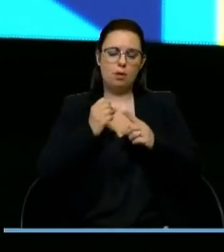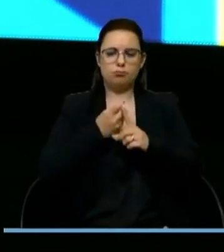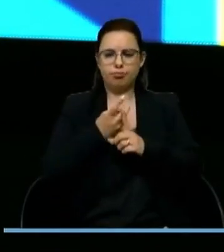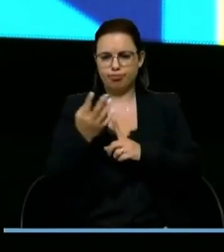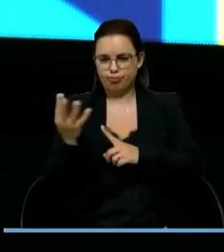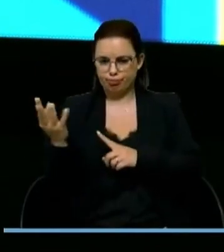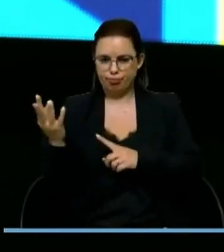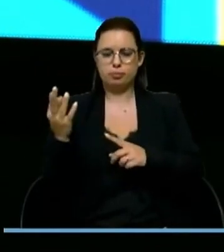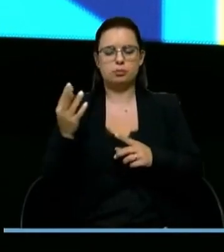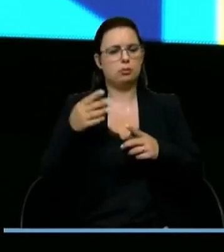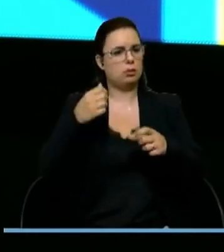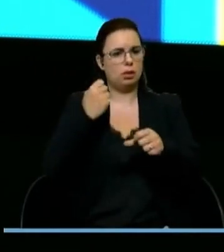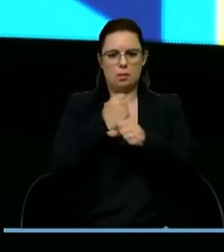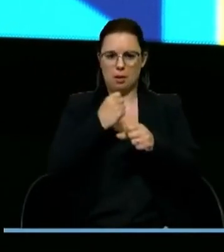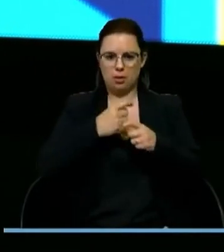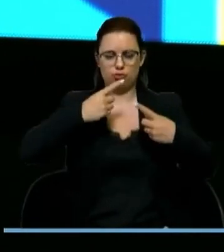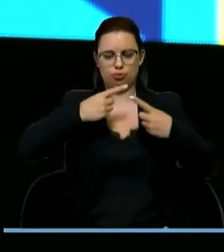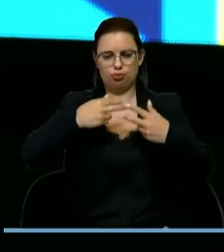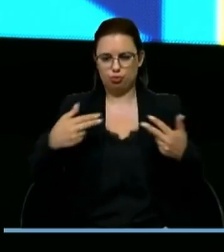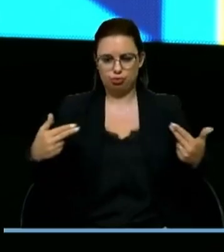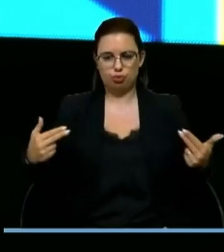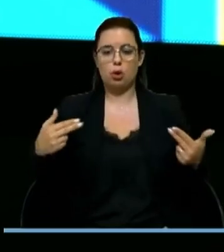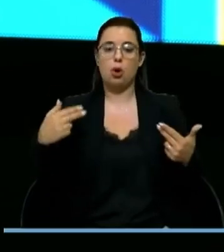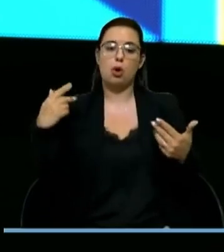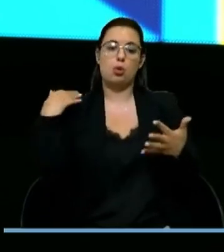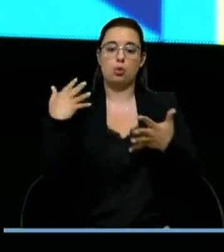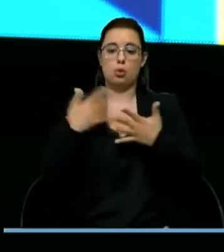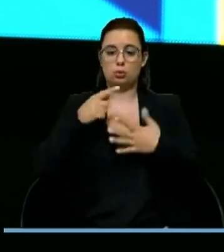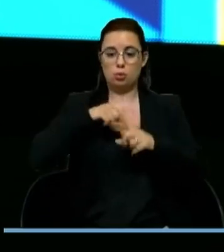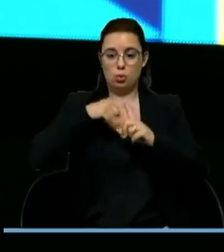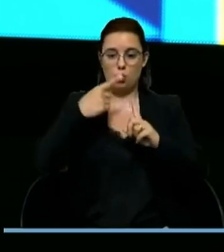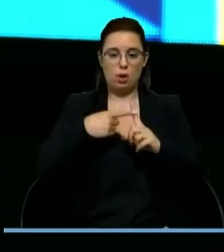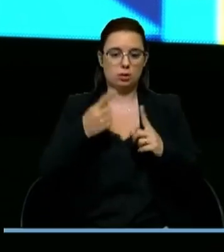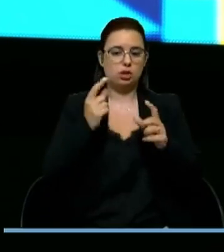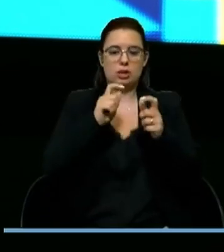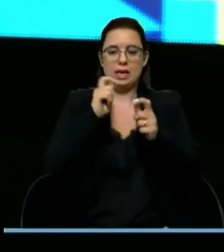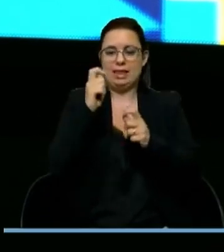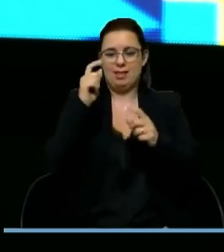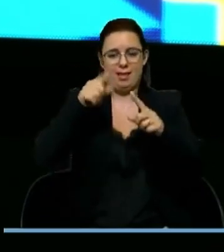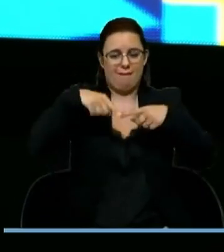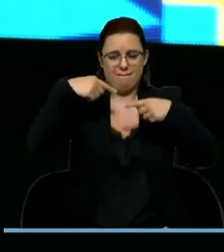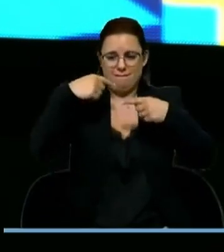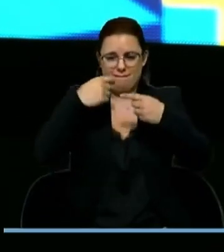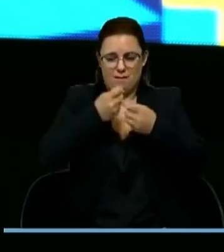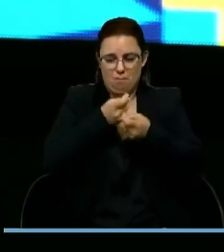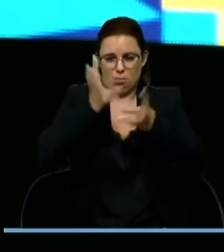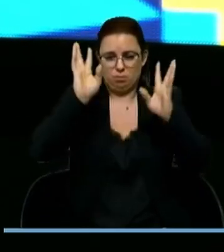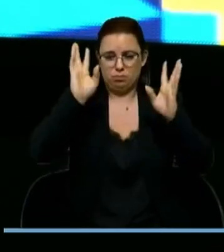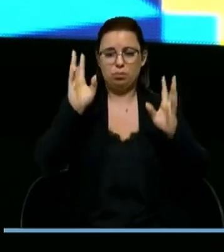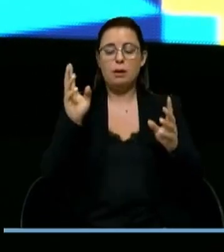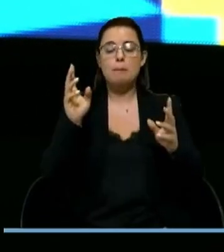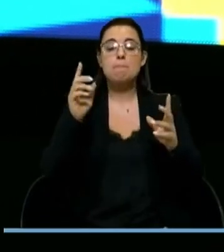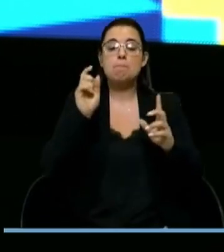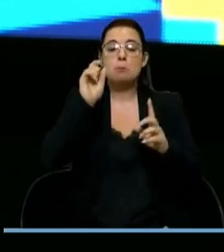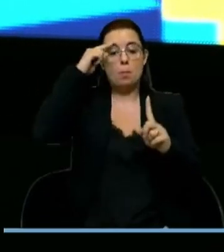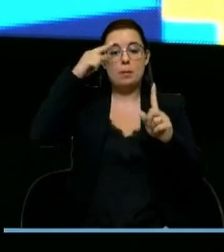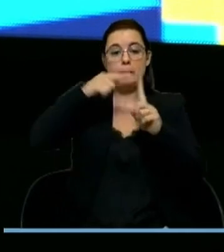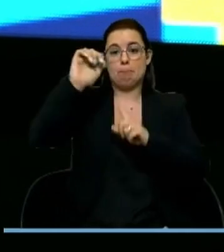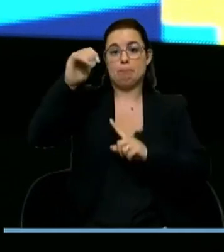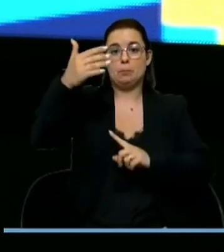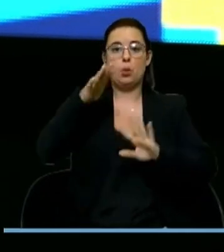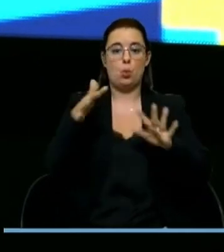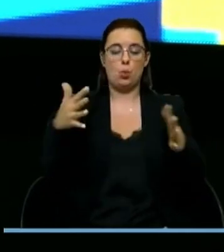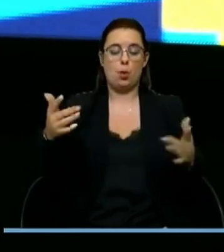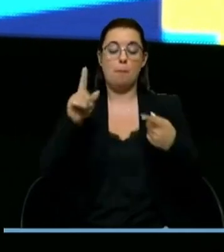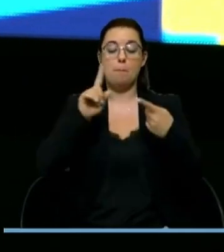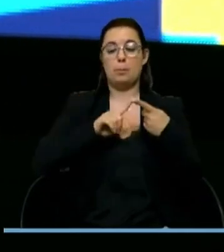âmbito da tokenização levadas a cabo ao longo destes últimos anos, por inúmeras entidades, cujo principal objetivo tem sido, essencialmente, em